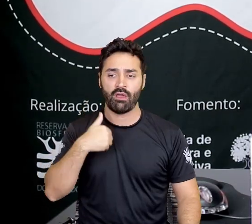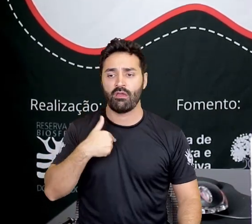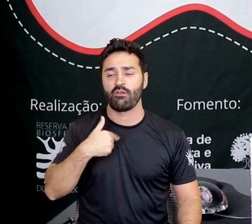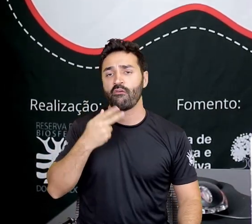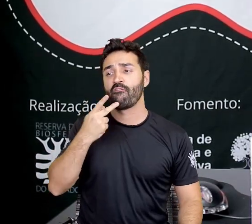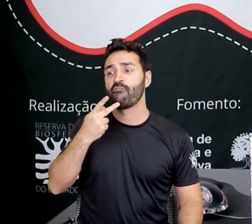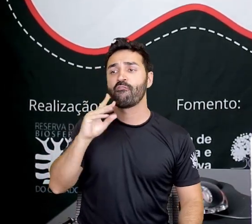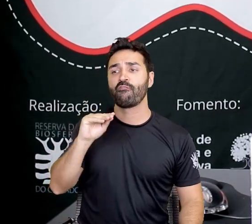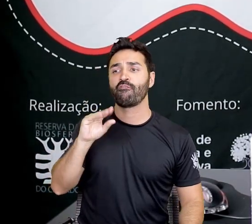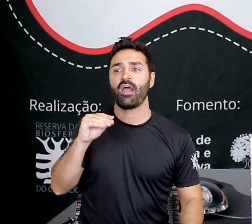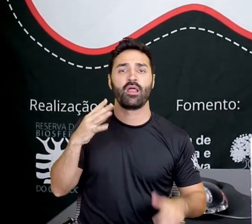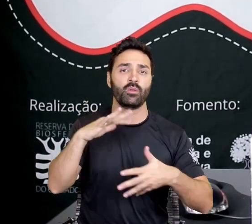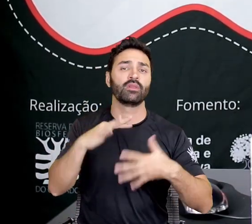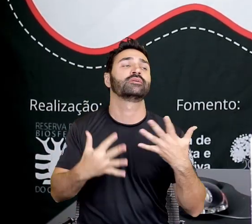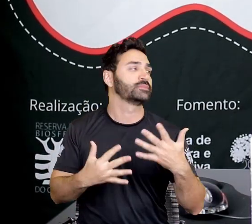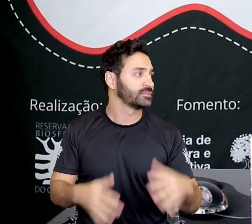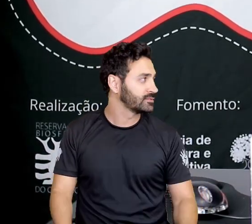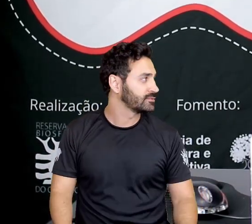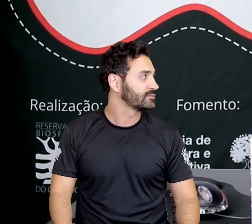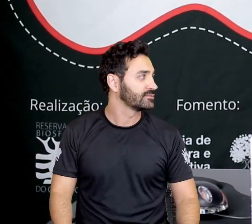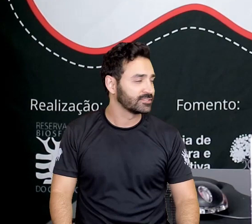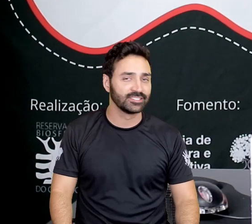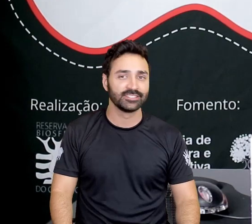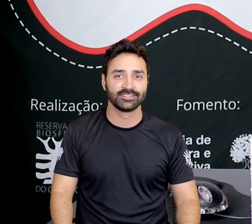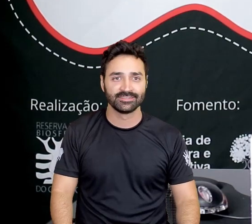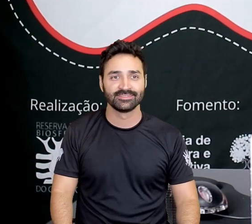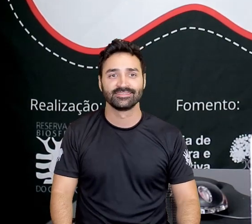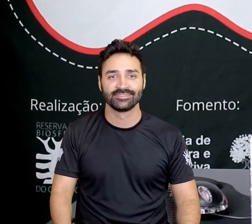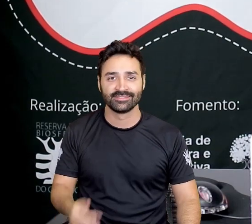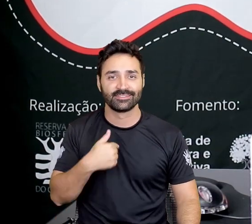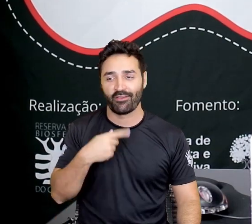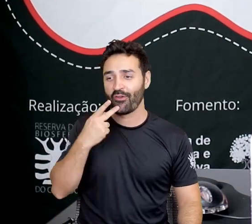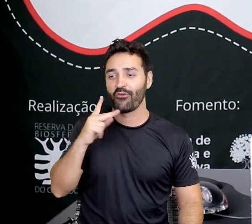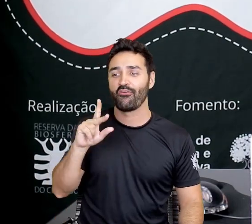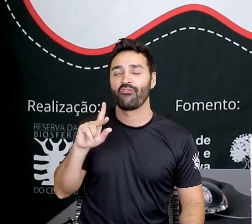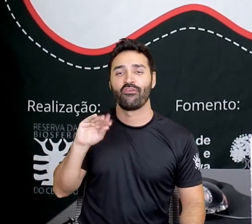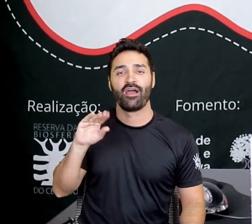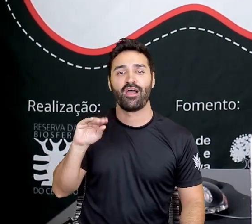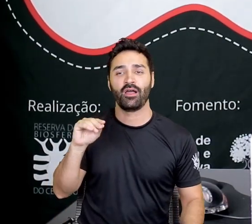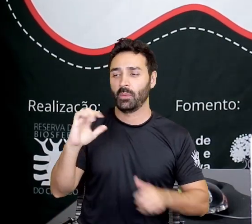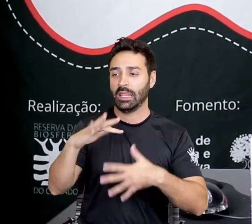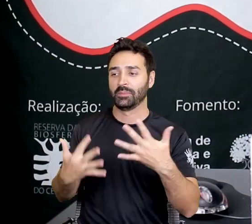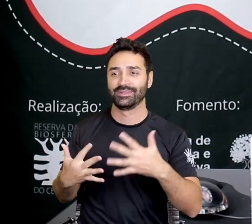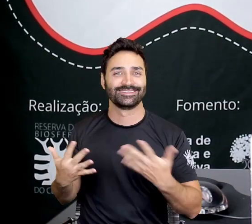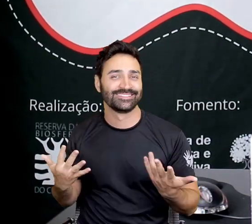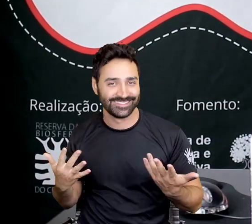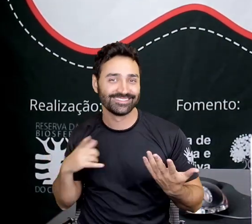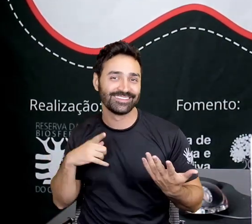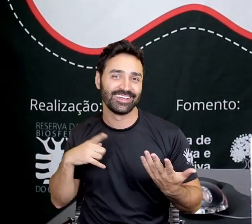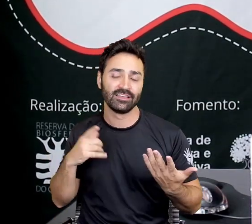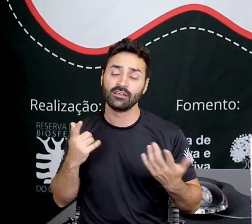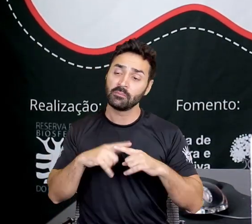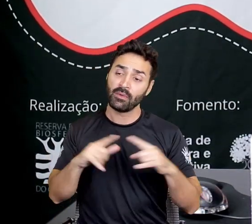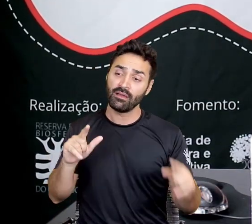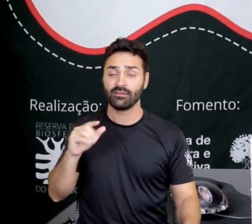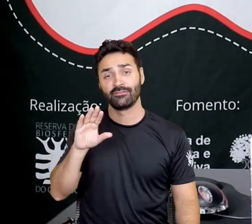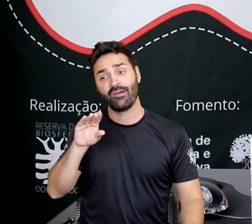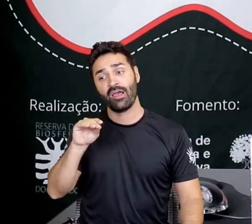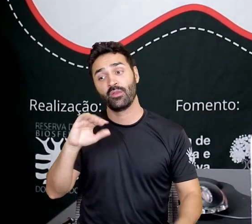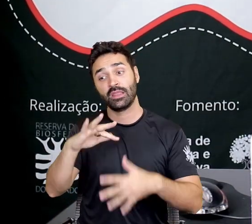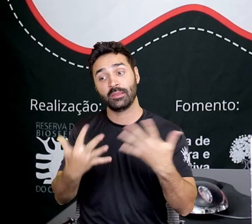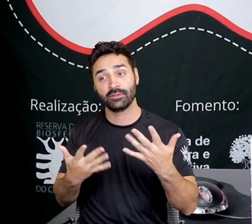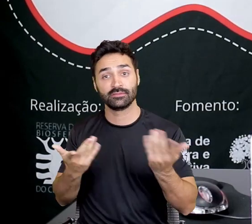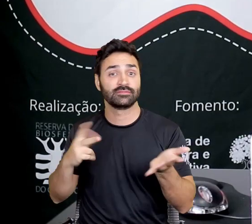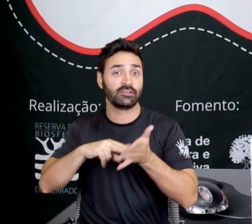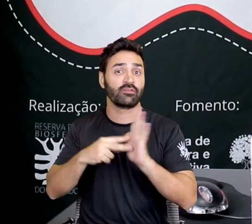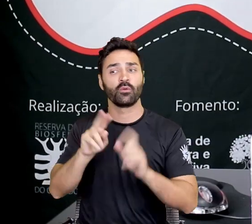A gente já ouviu isso várias vezes, né, Daniel? Já ouviu? Eu falo Libras. O falar Libras, nesse sentido, significa o quê? Que a pessoa